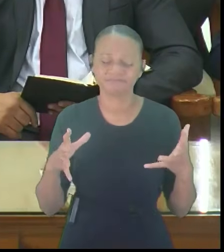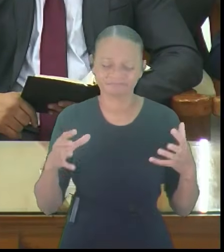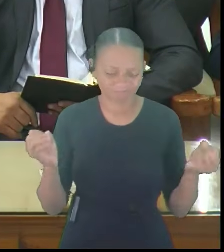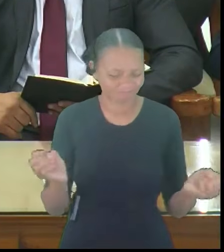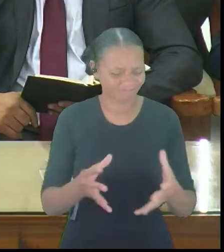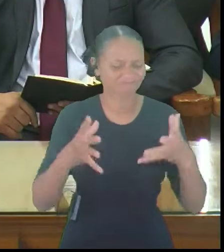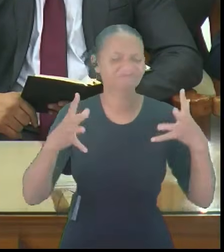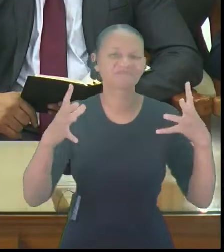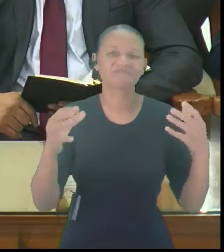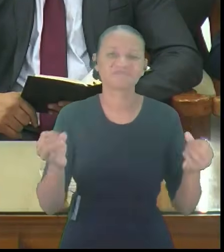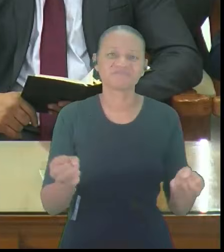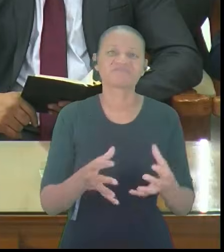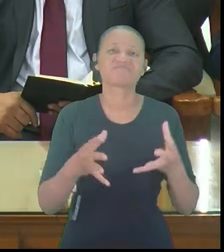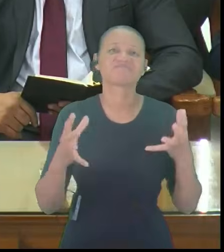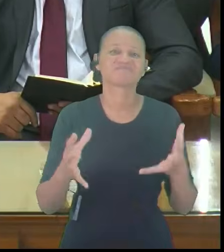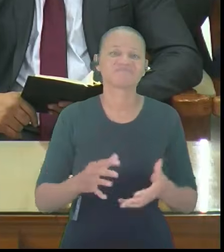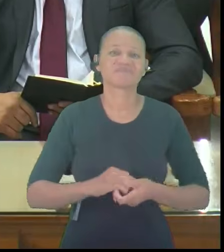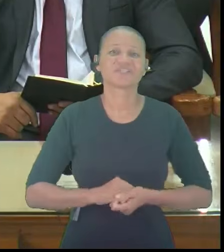acontecem.